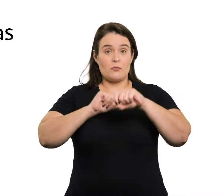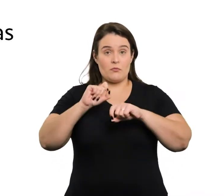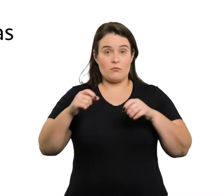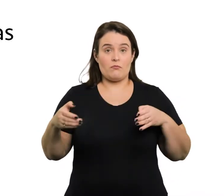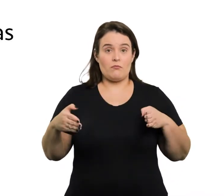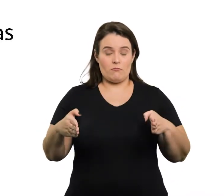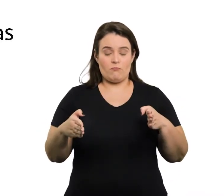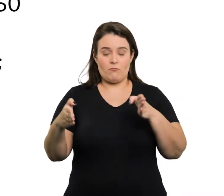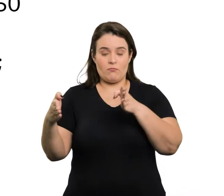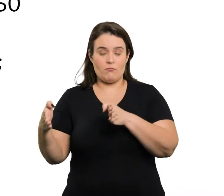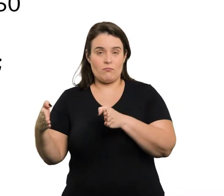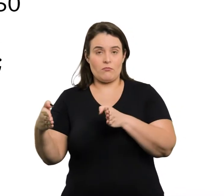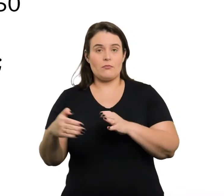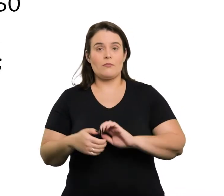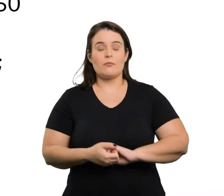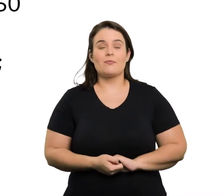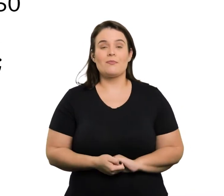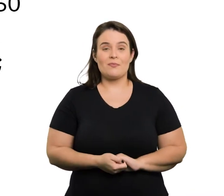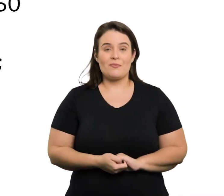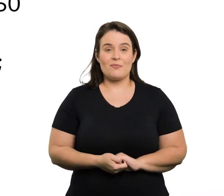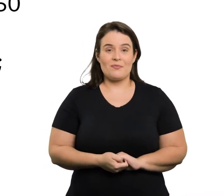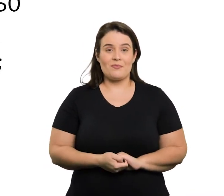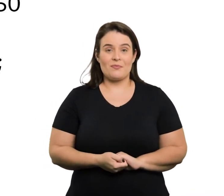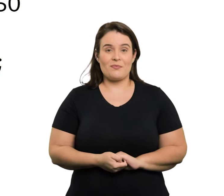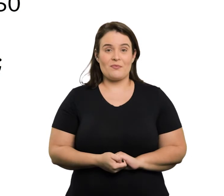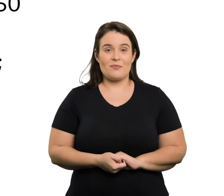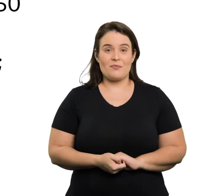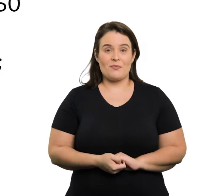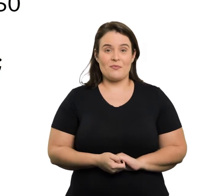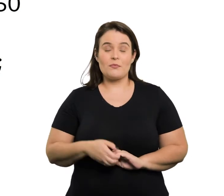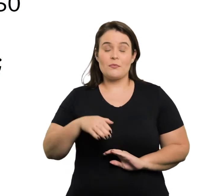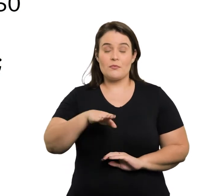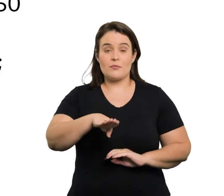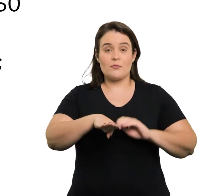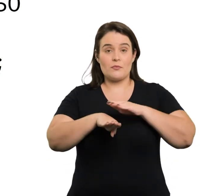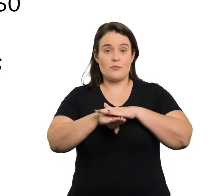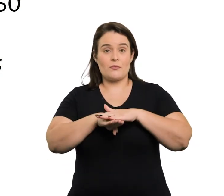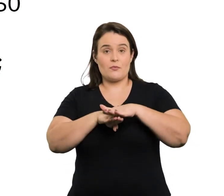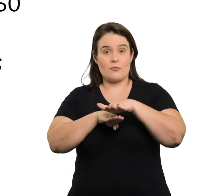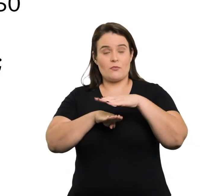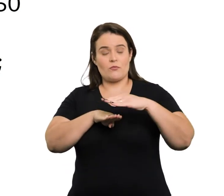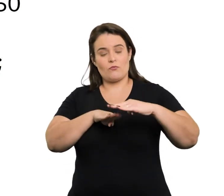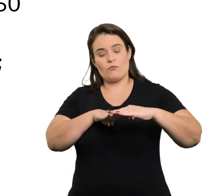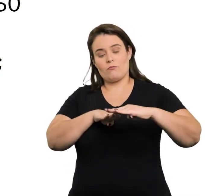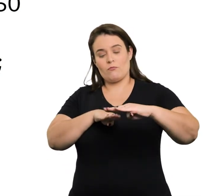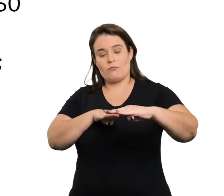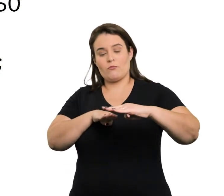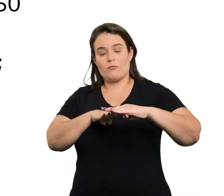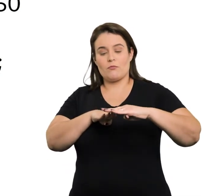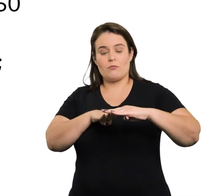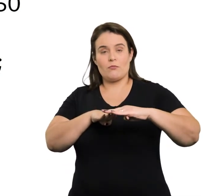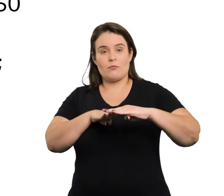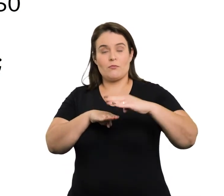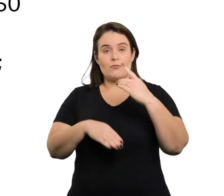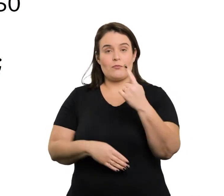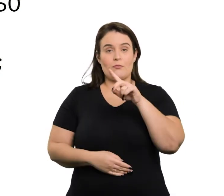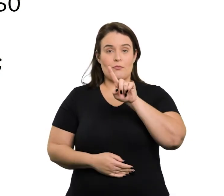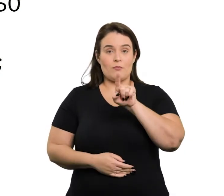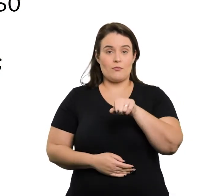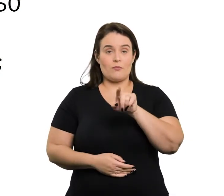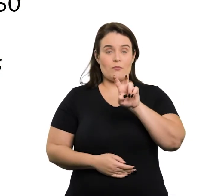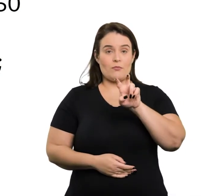dos guarda-corpos. Patamares no início e final de cada segmento de rampa, com comprimento recomendado